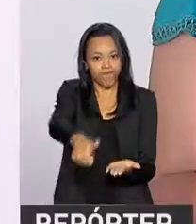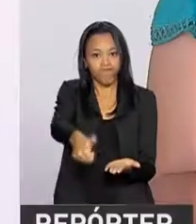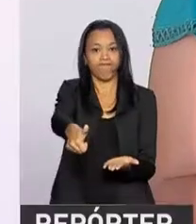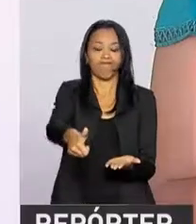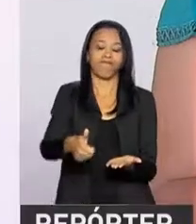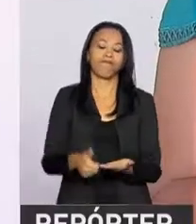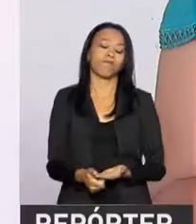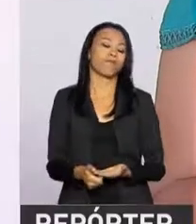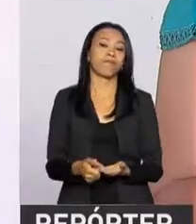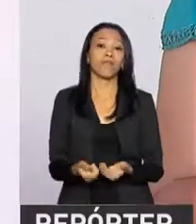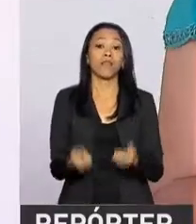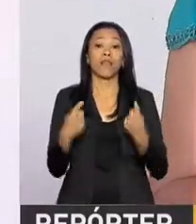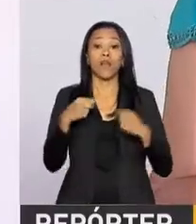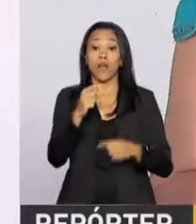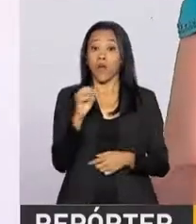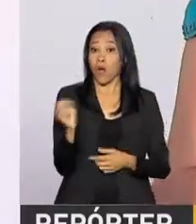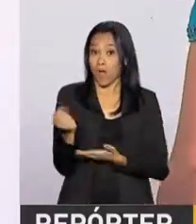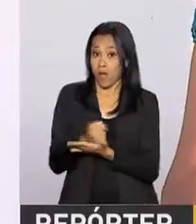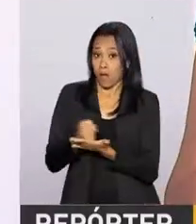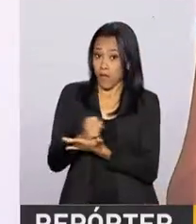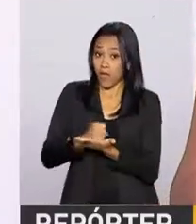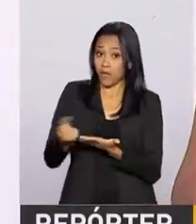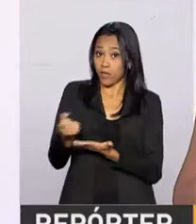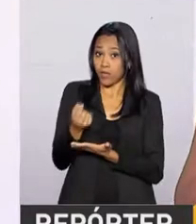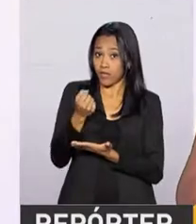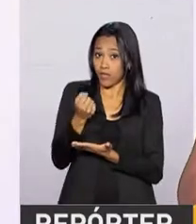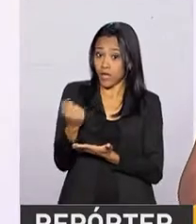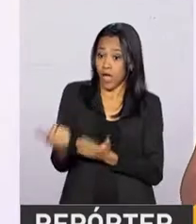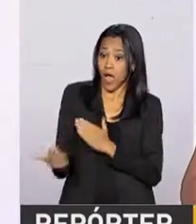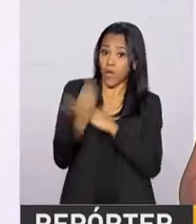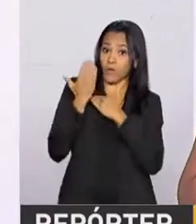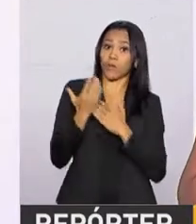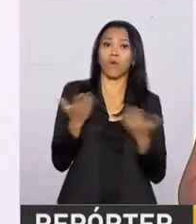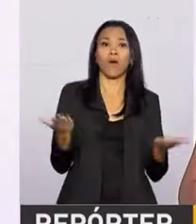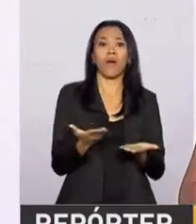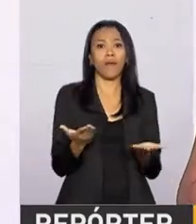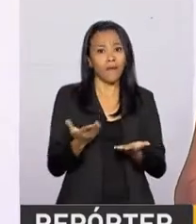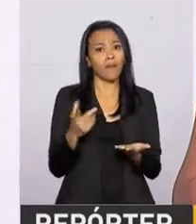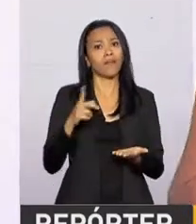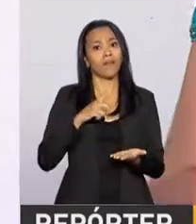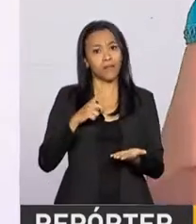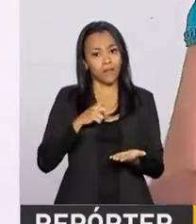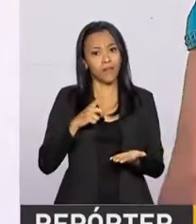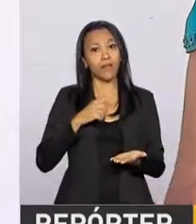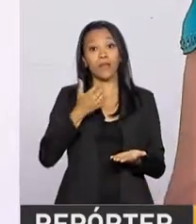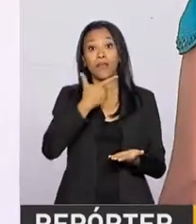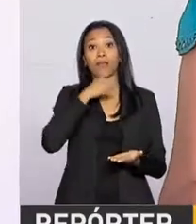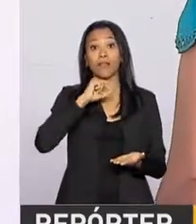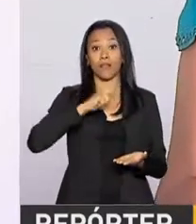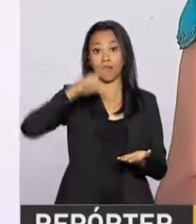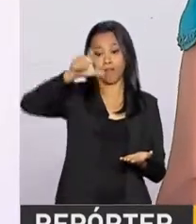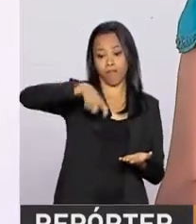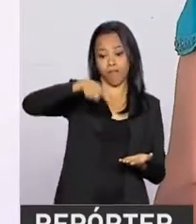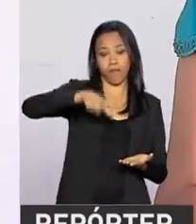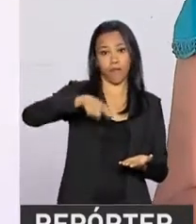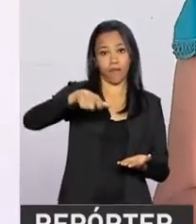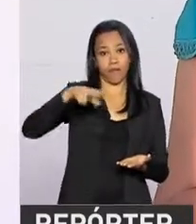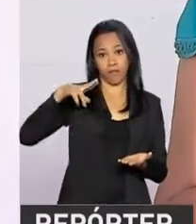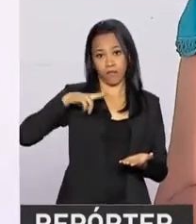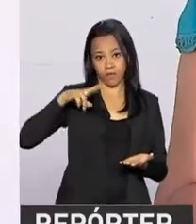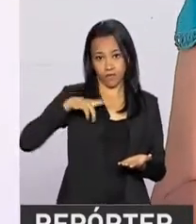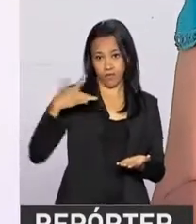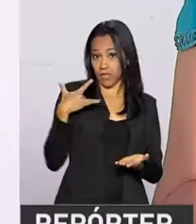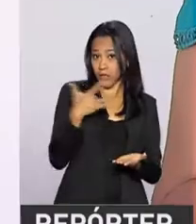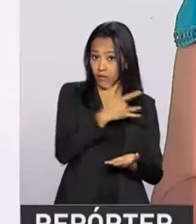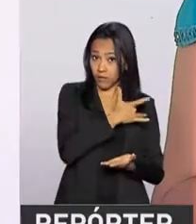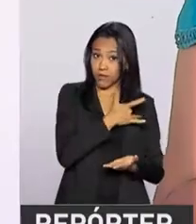o medicamento que mudou a vida da adriana agora está disponível para pacientes com planos de saúde a atualização da lista